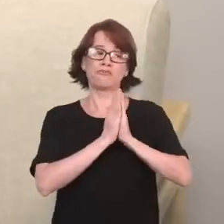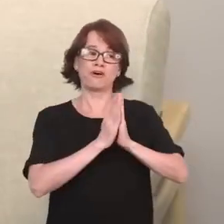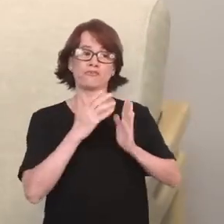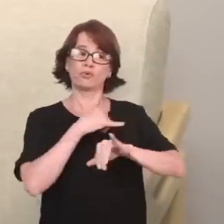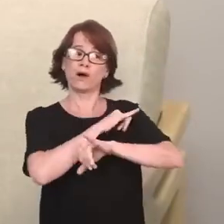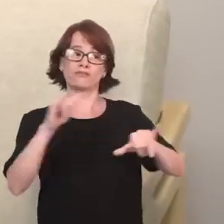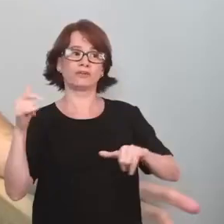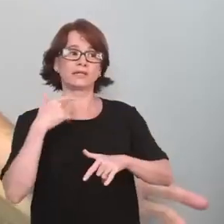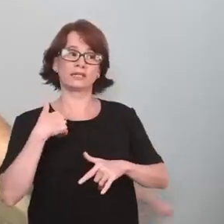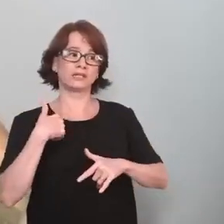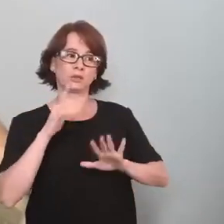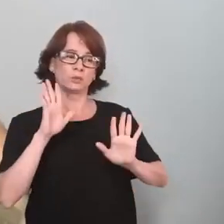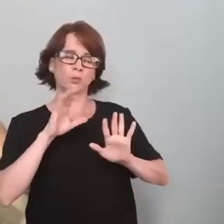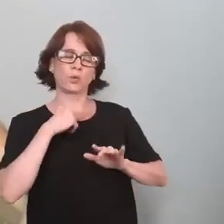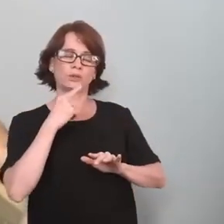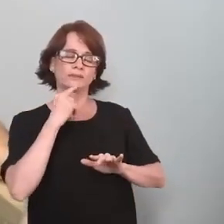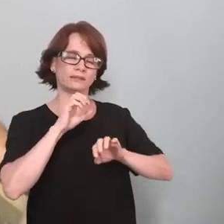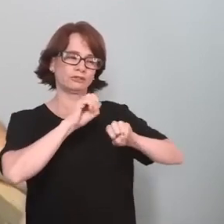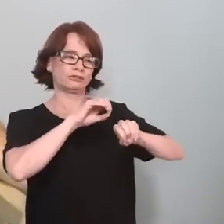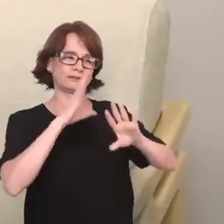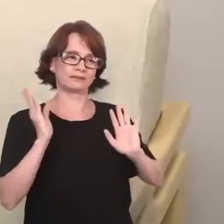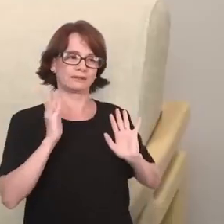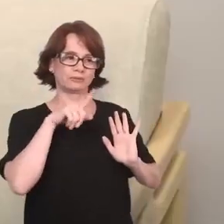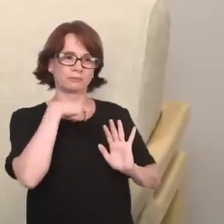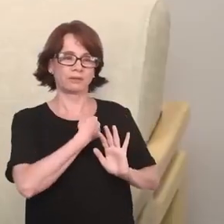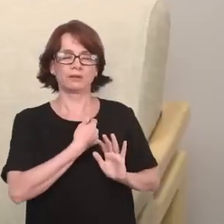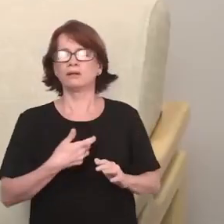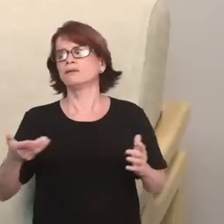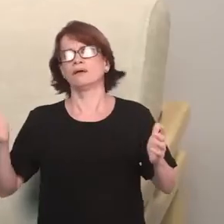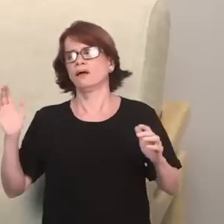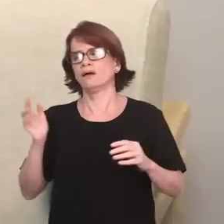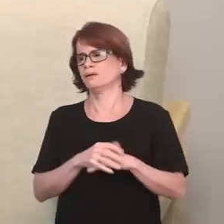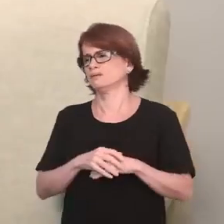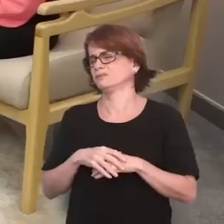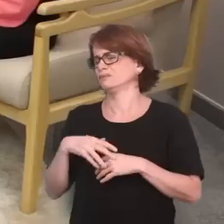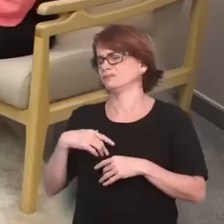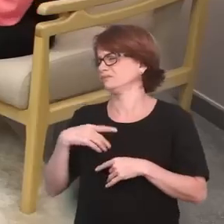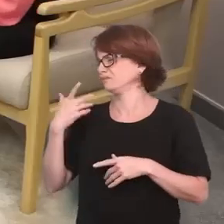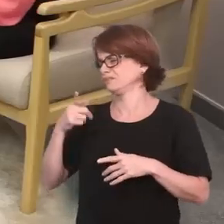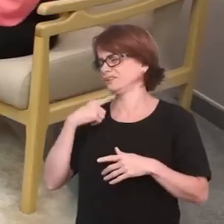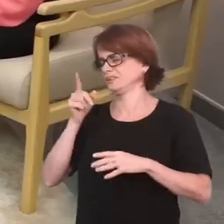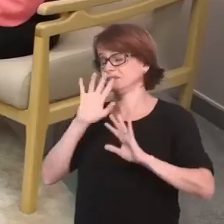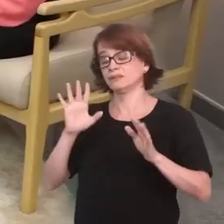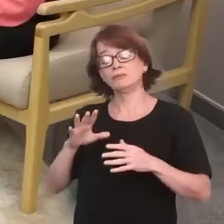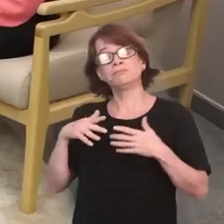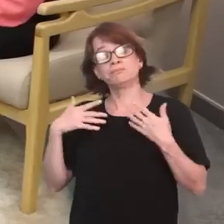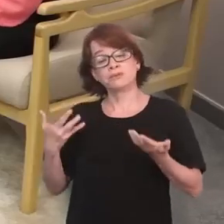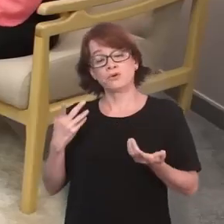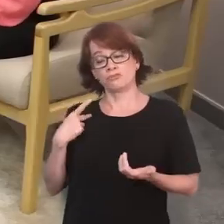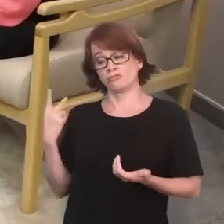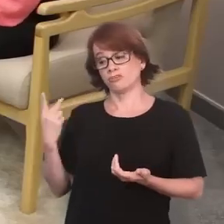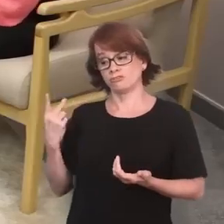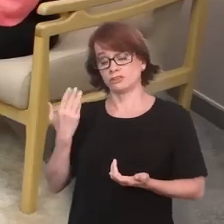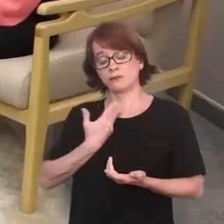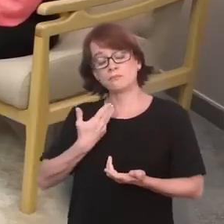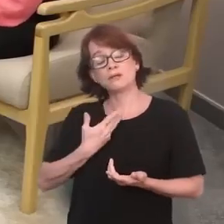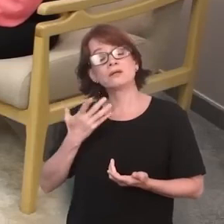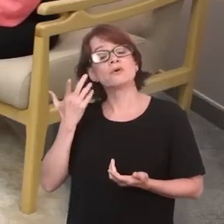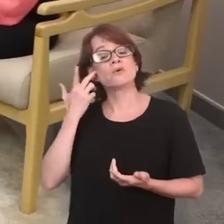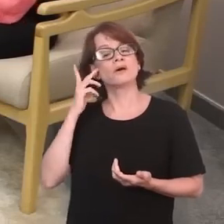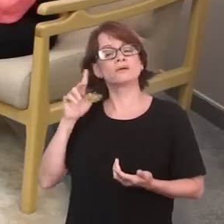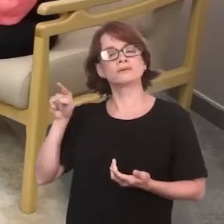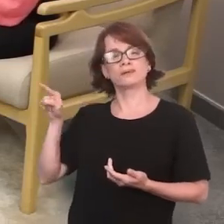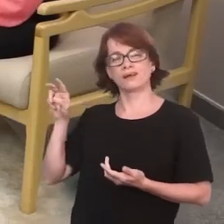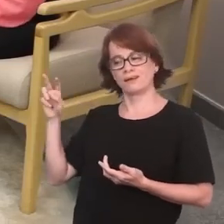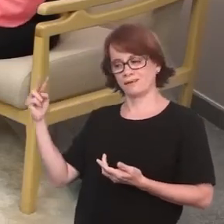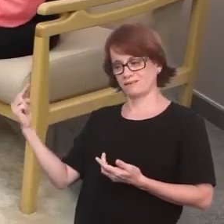espanhol. Porque vai que alguém pede pra você falar. Não fala, porque é uma desgraça, então. Aí a gente ficou muito amigas, né? Eu acho que a Zoe me vê